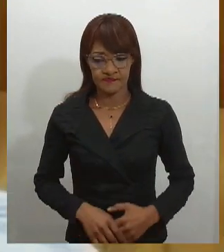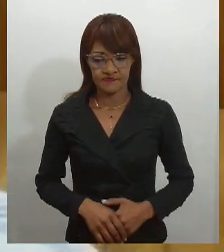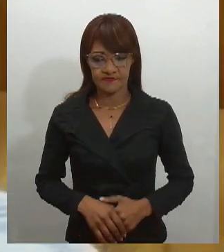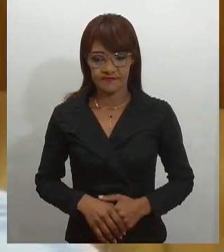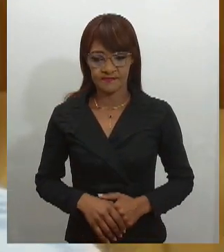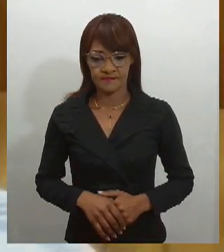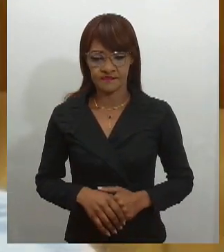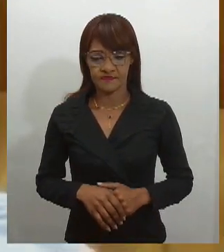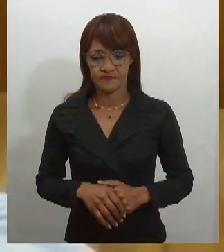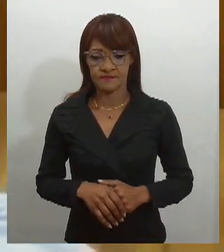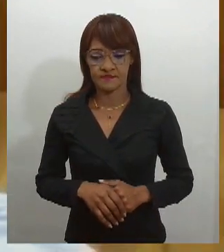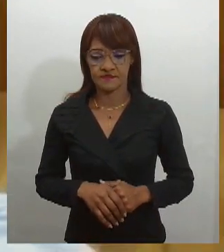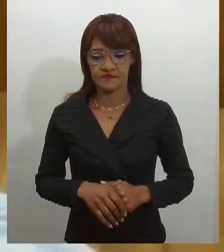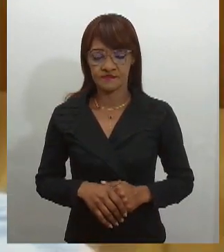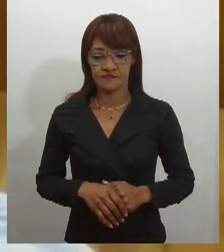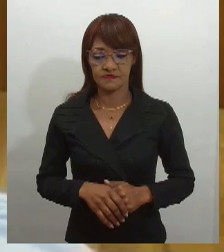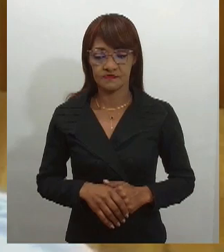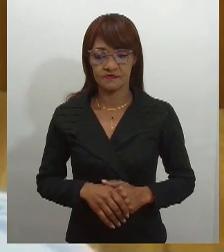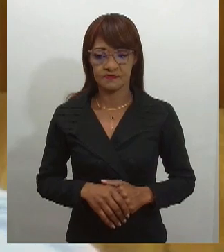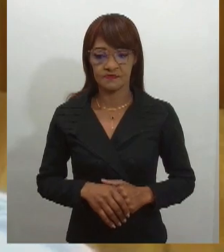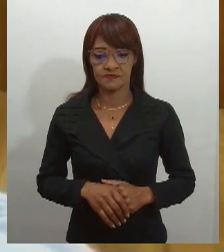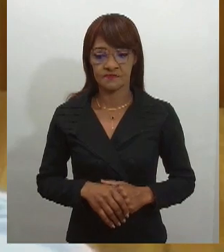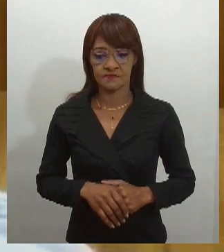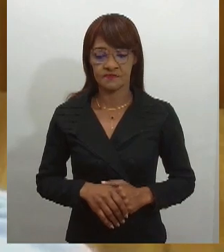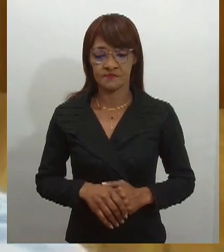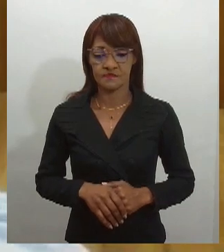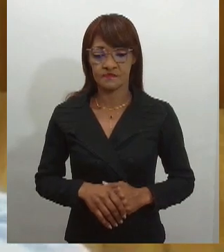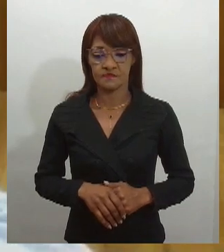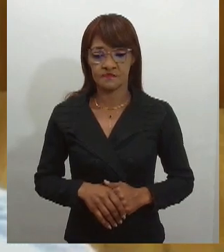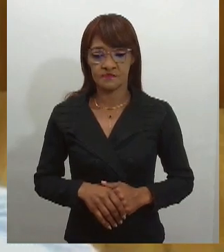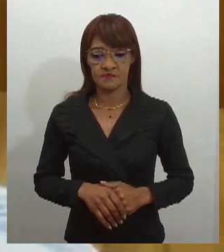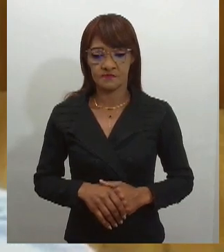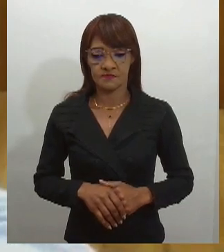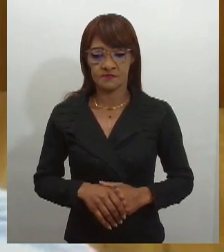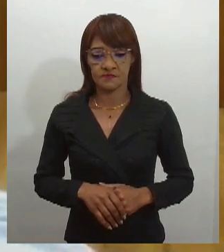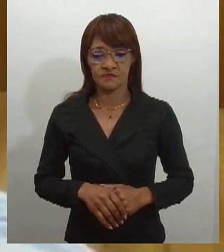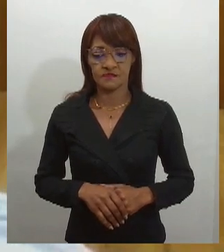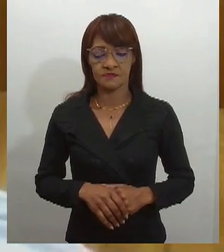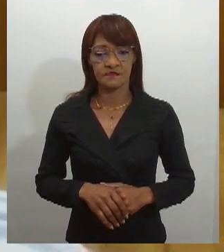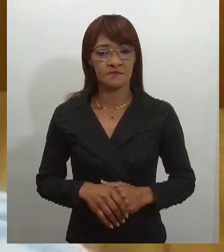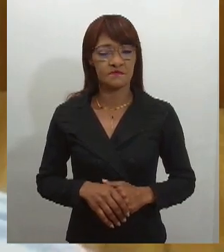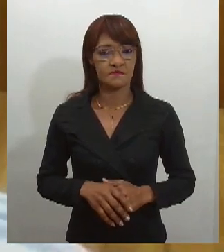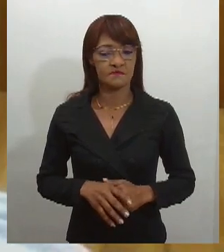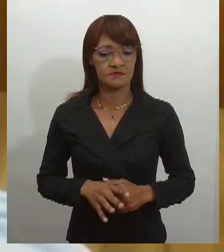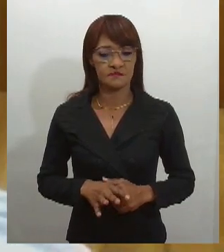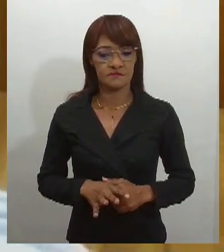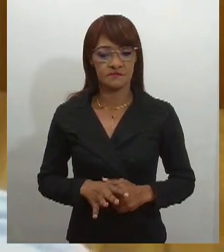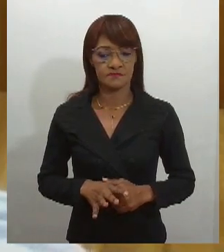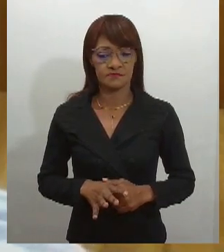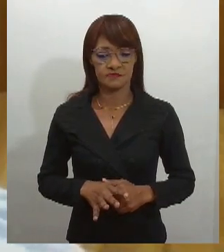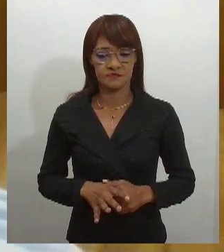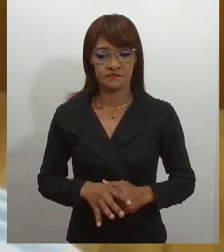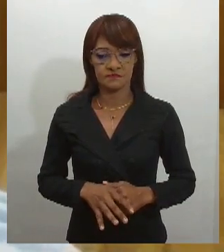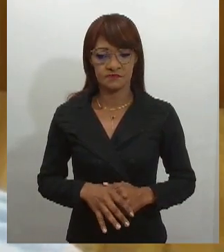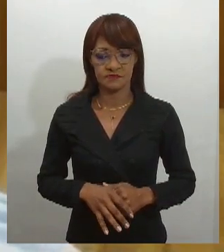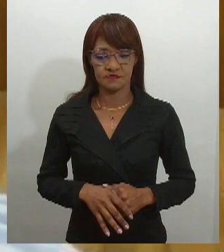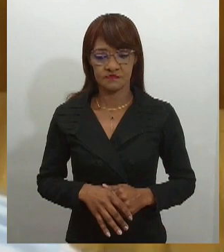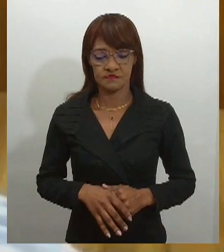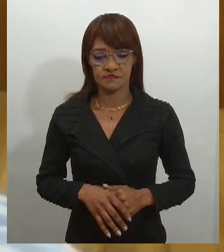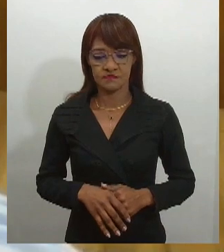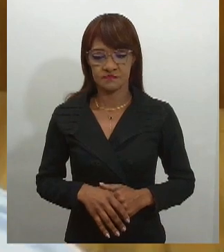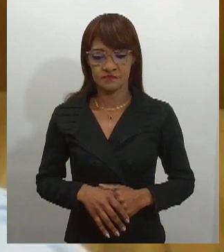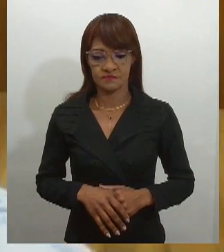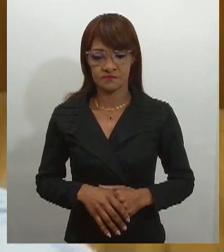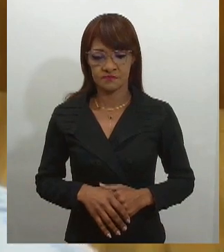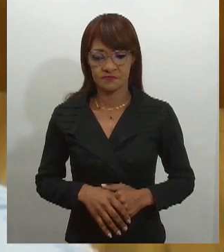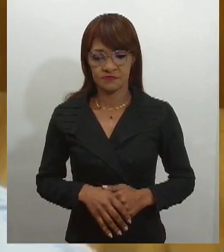aos telespectadores da TV Alese. Iremos falar agora de um assunto muito importante para a sociedade brasileira, que